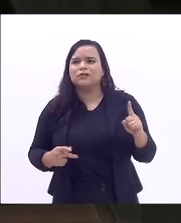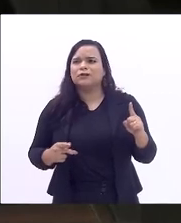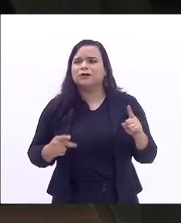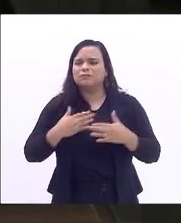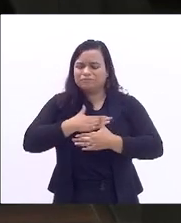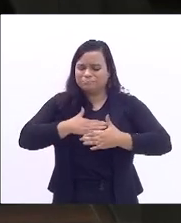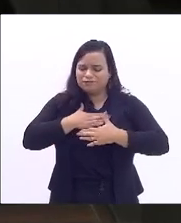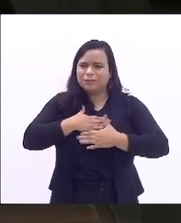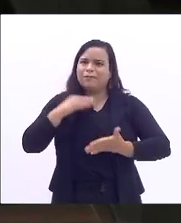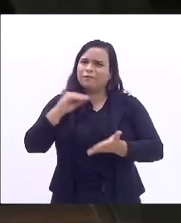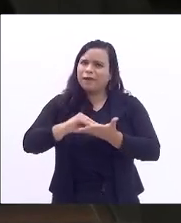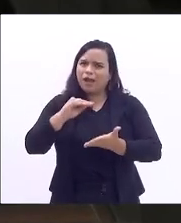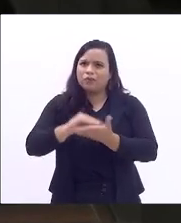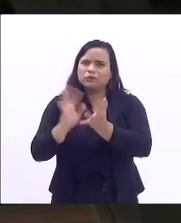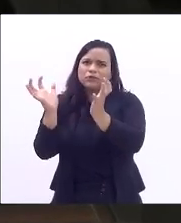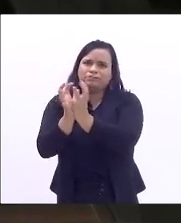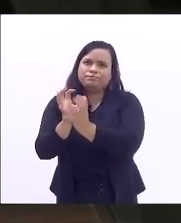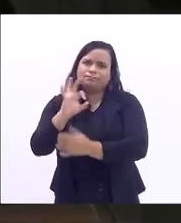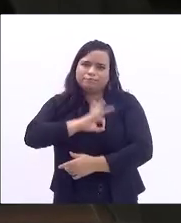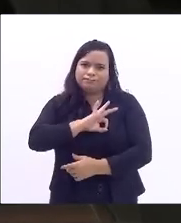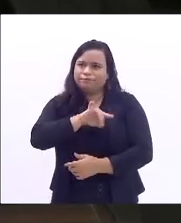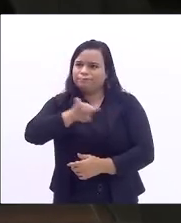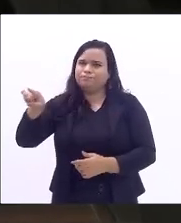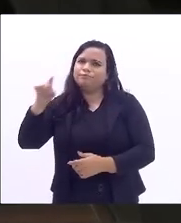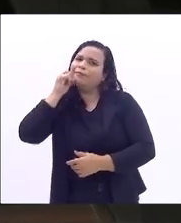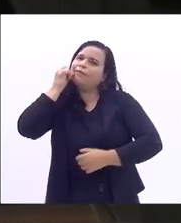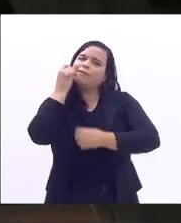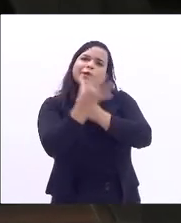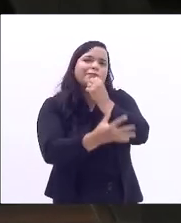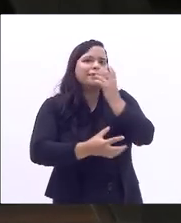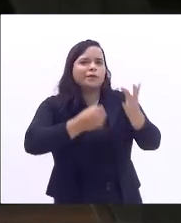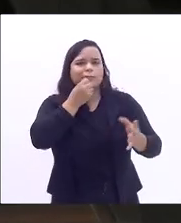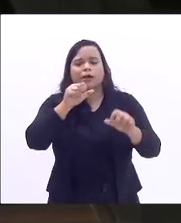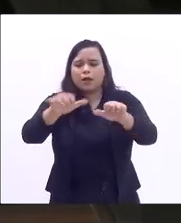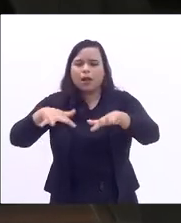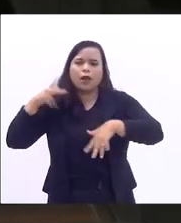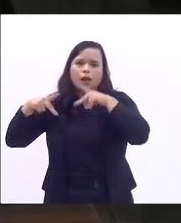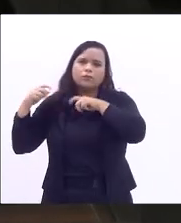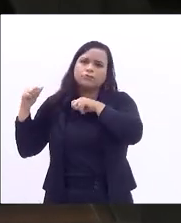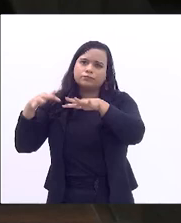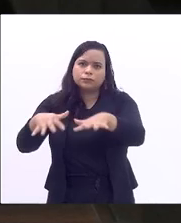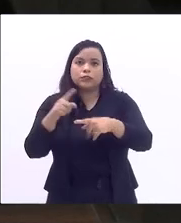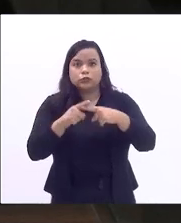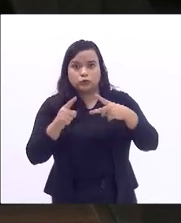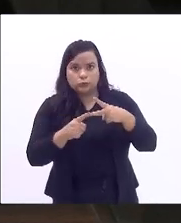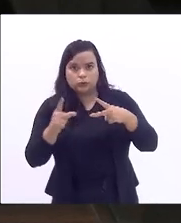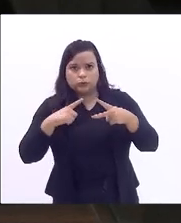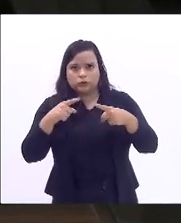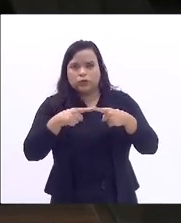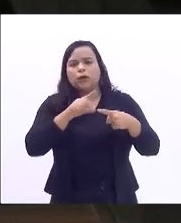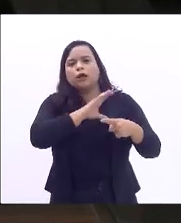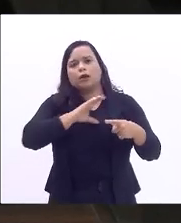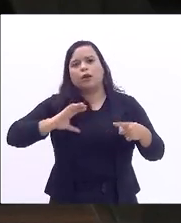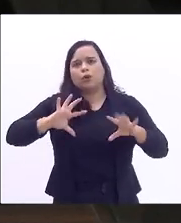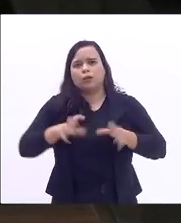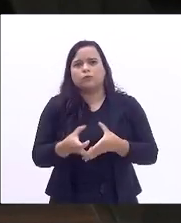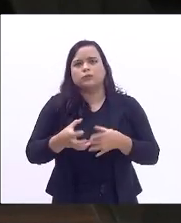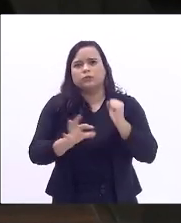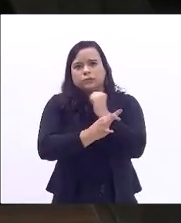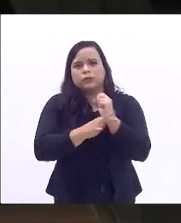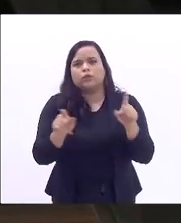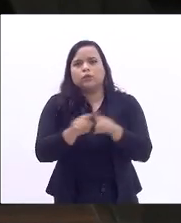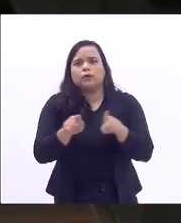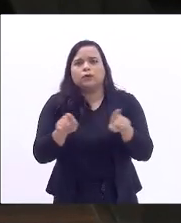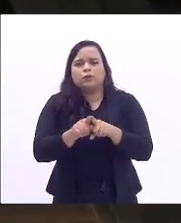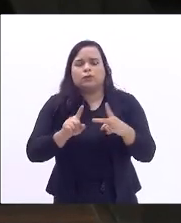as insatisfações da categoria que chegaram nas duas audiências públicas realizadas pela comissão de segurança é pela